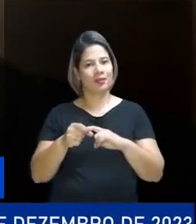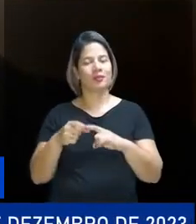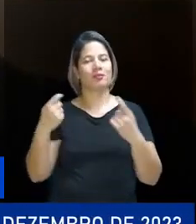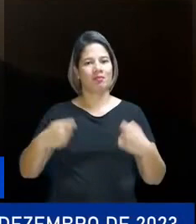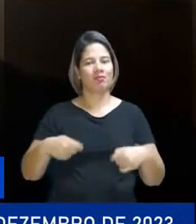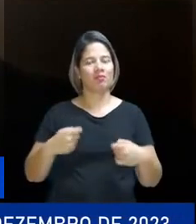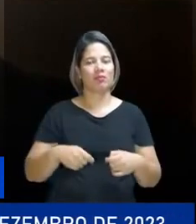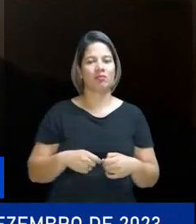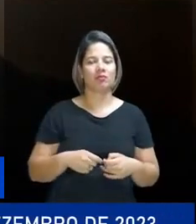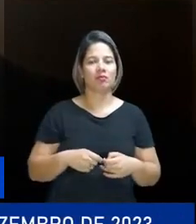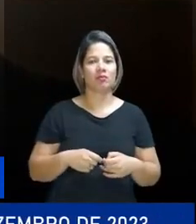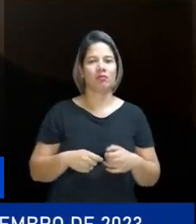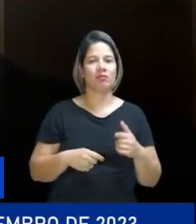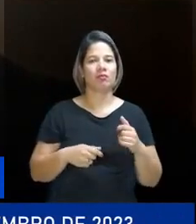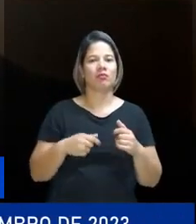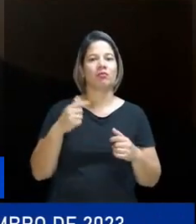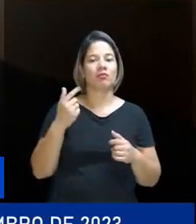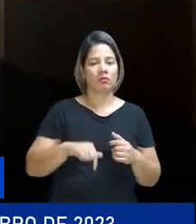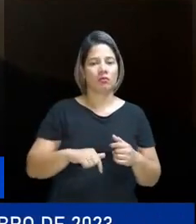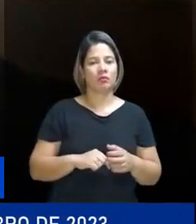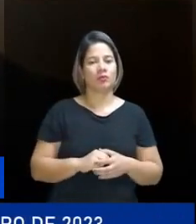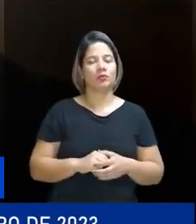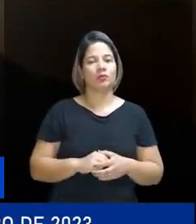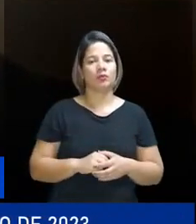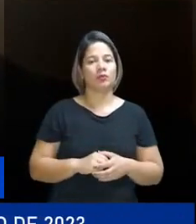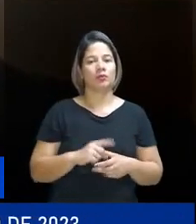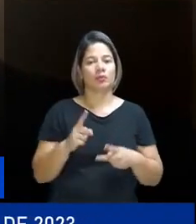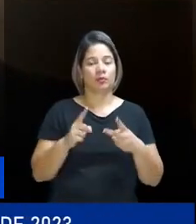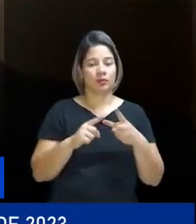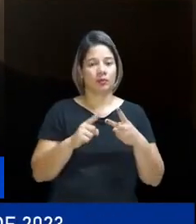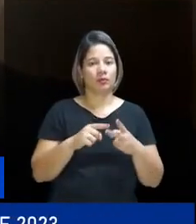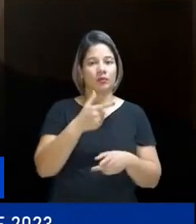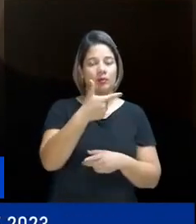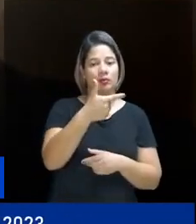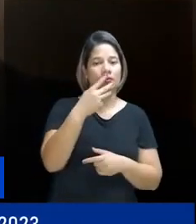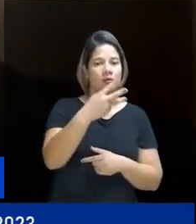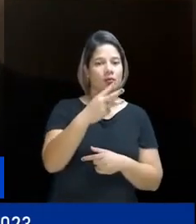3 meses. Segundo, transferir a quantia de